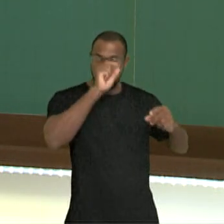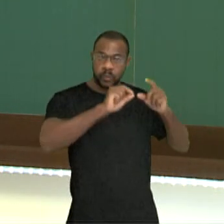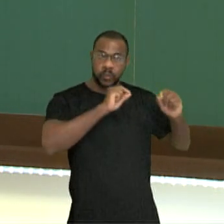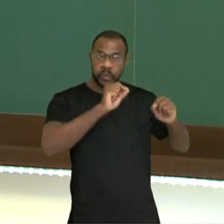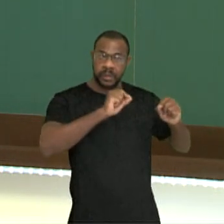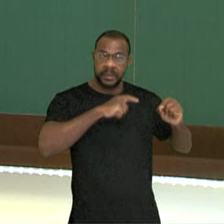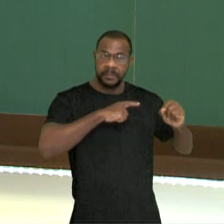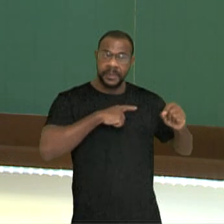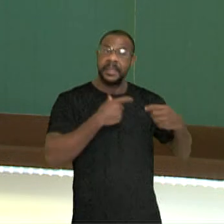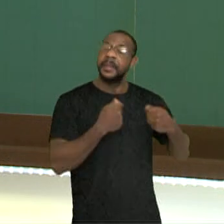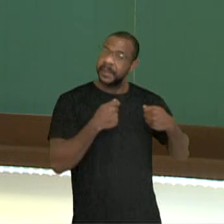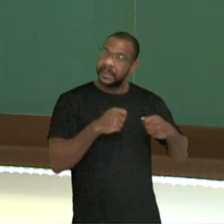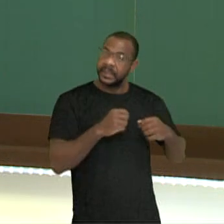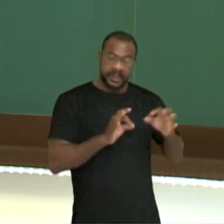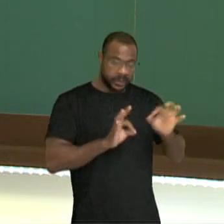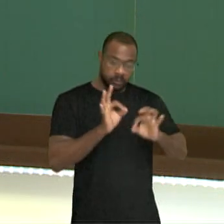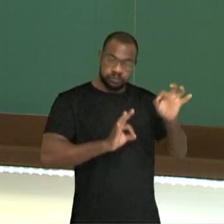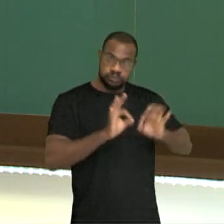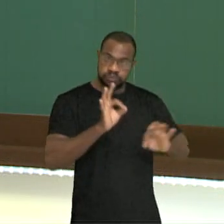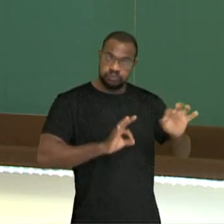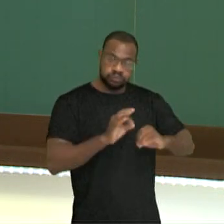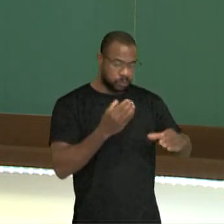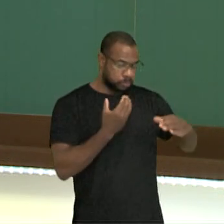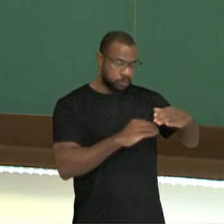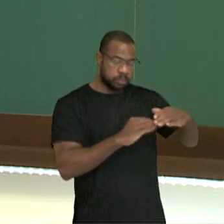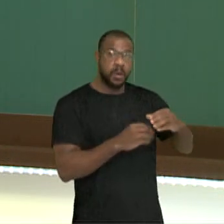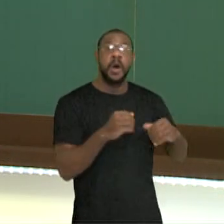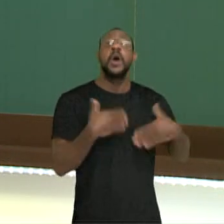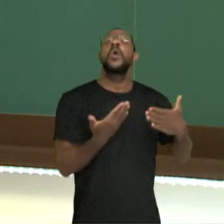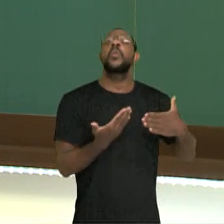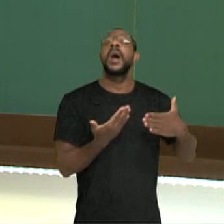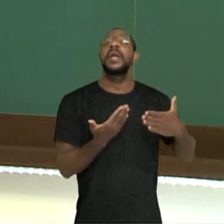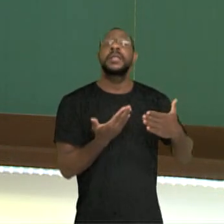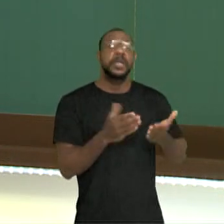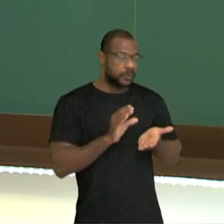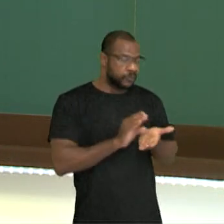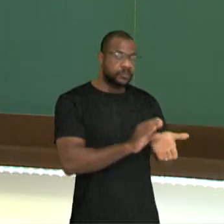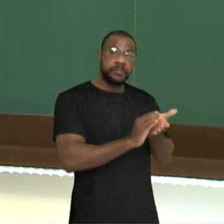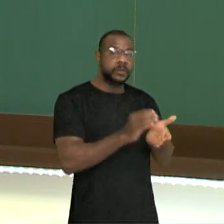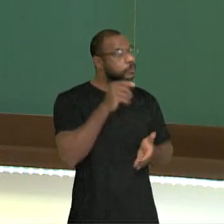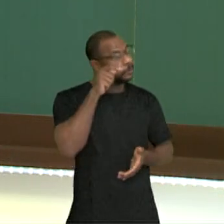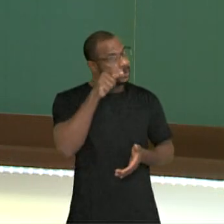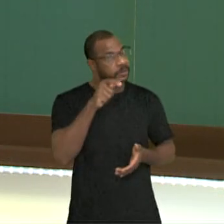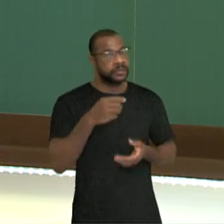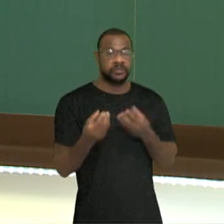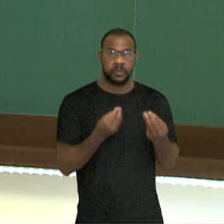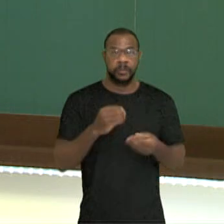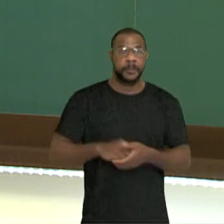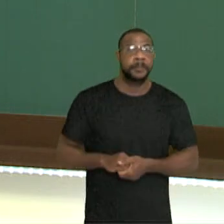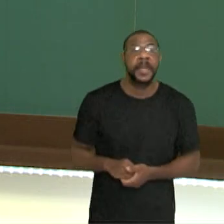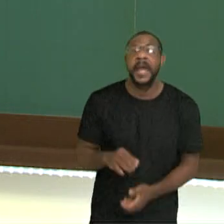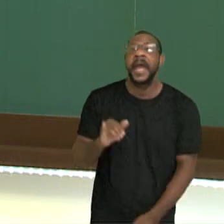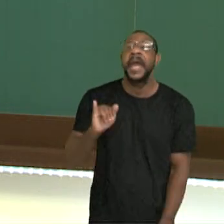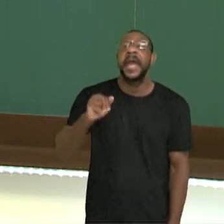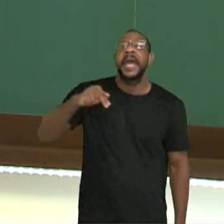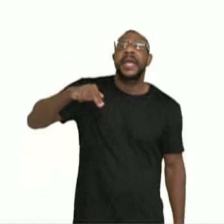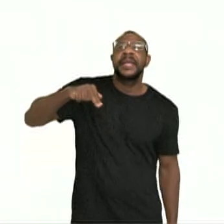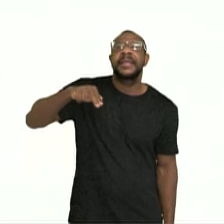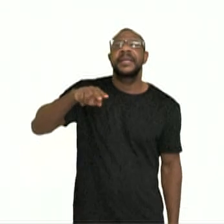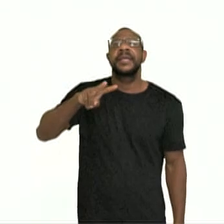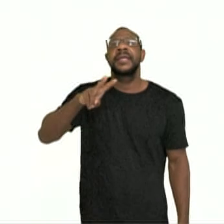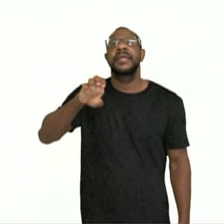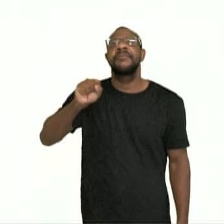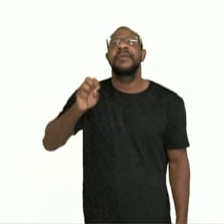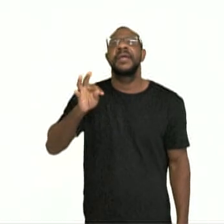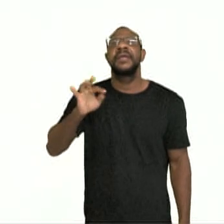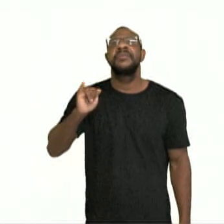um plano de investimento, ver quais são os investimentos que são mais interessantes. A gente vai começar exatamente hoje. Vamos